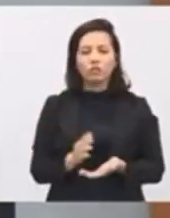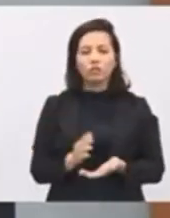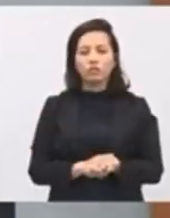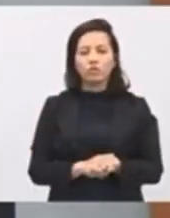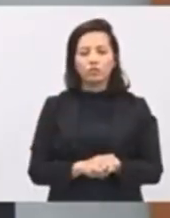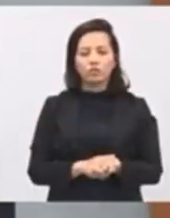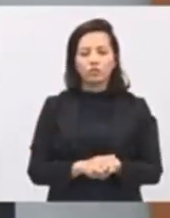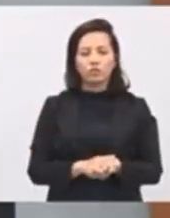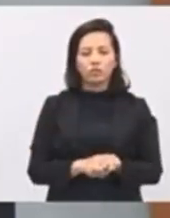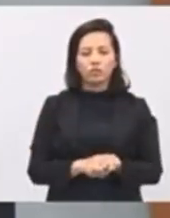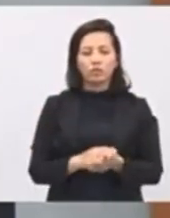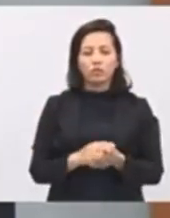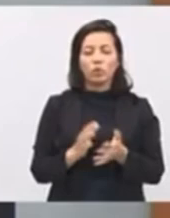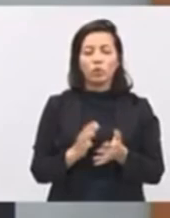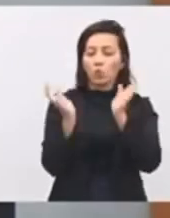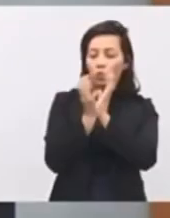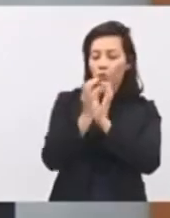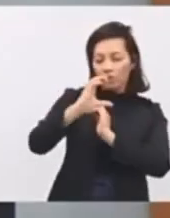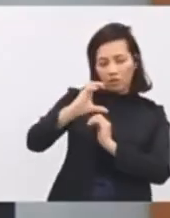da CCJ